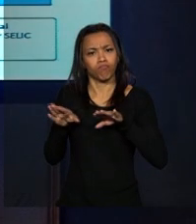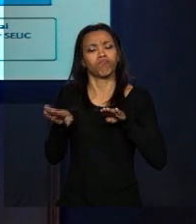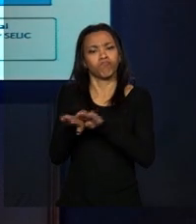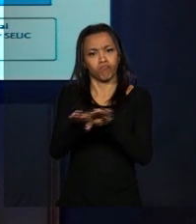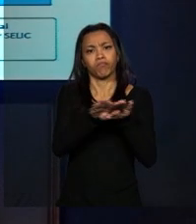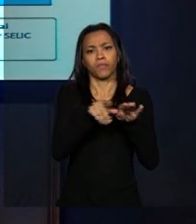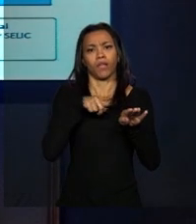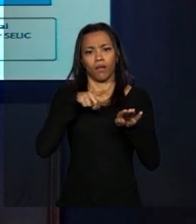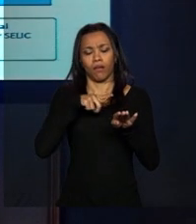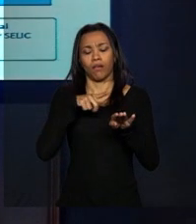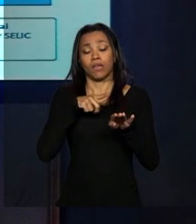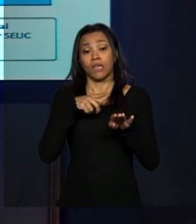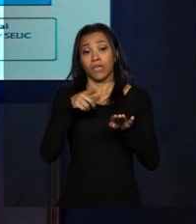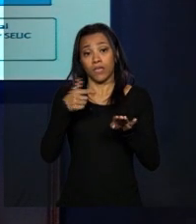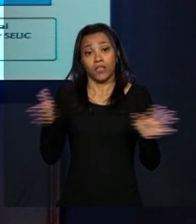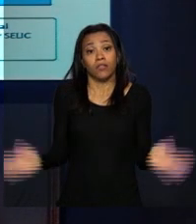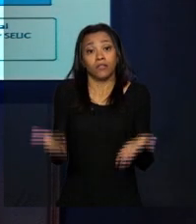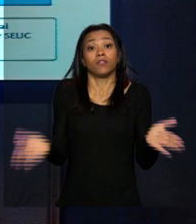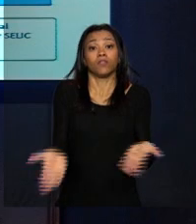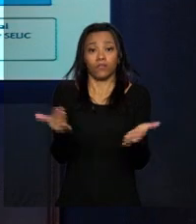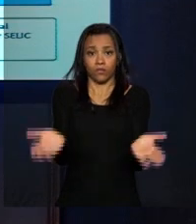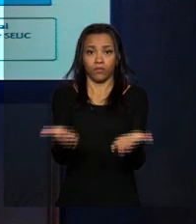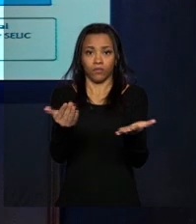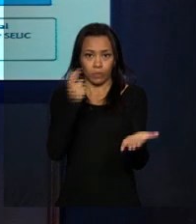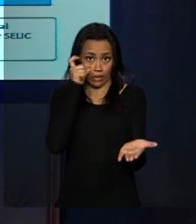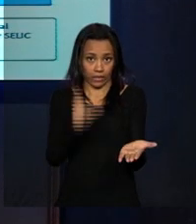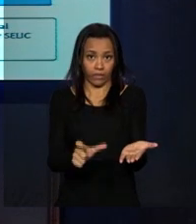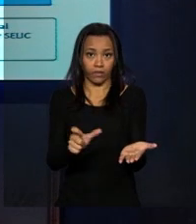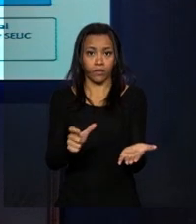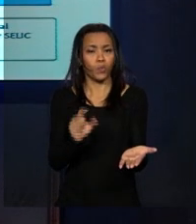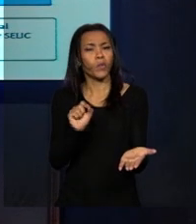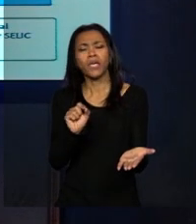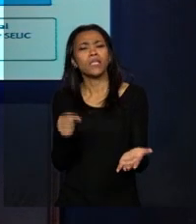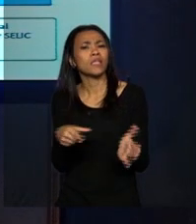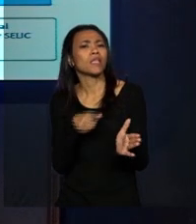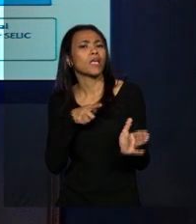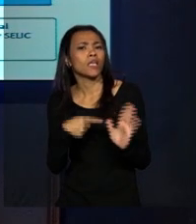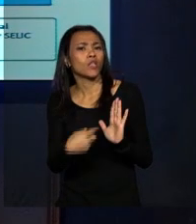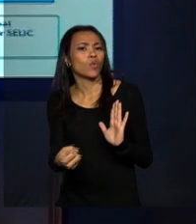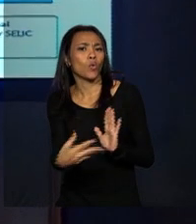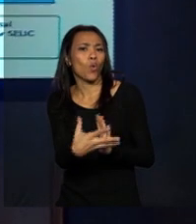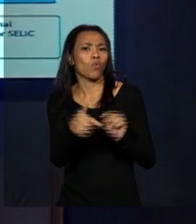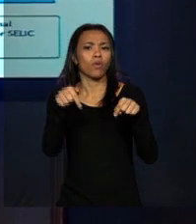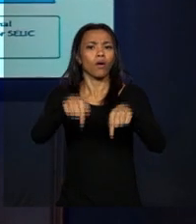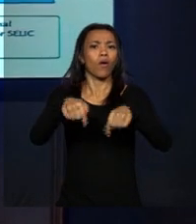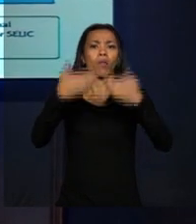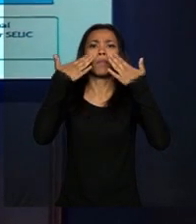aqui o incentivo o que que há de novo nesta